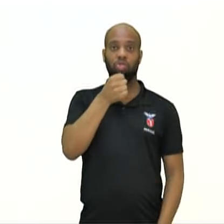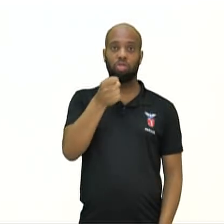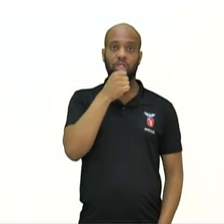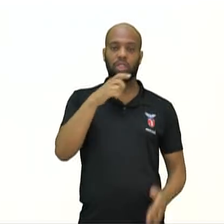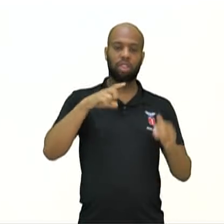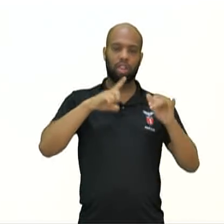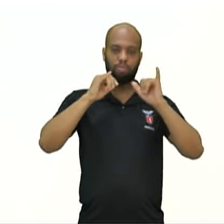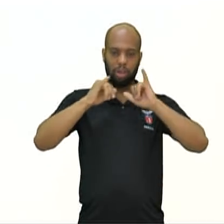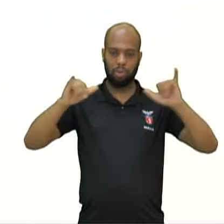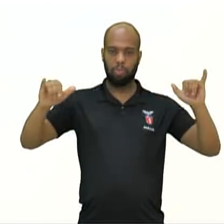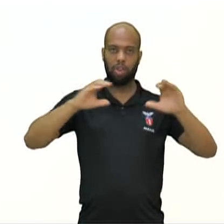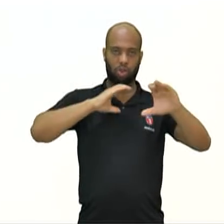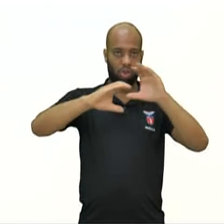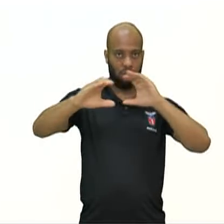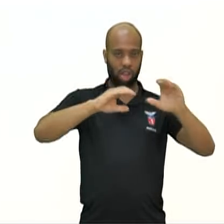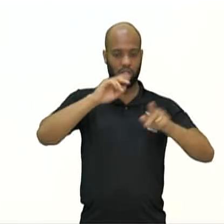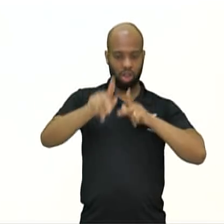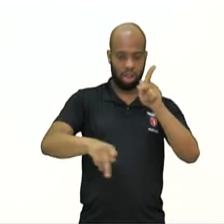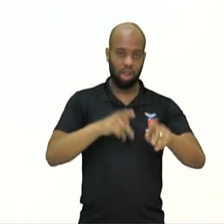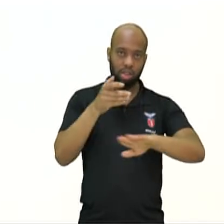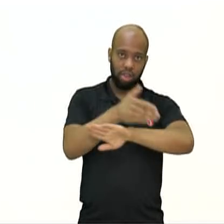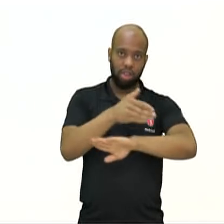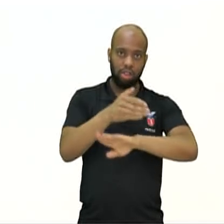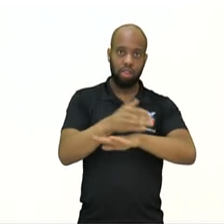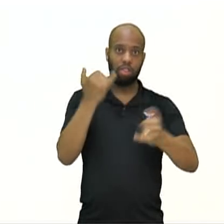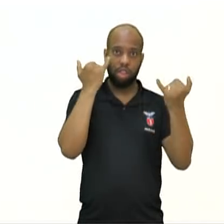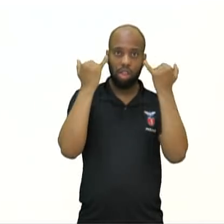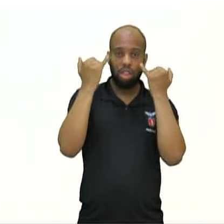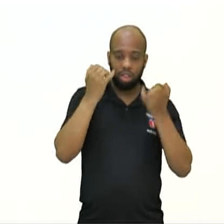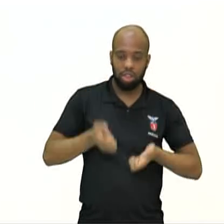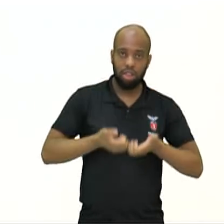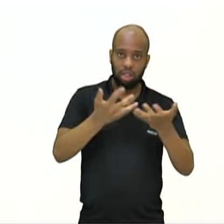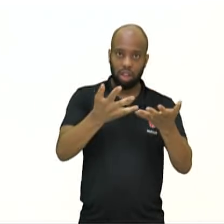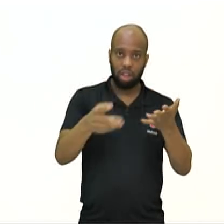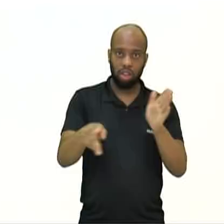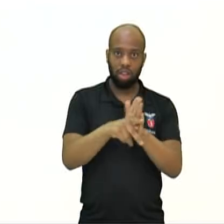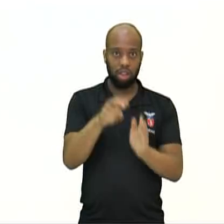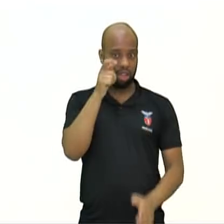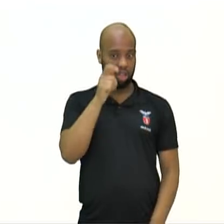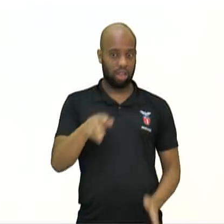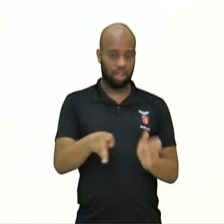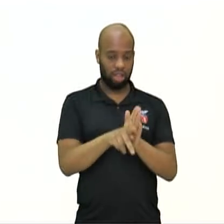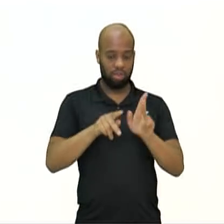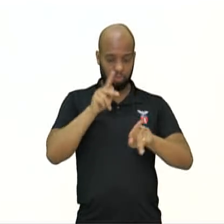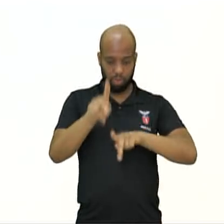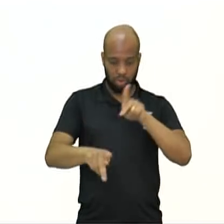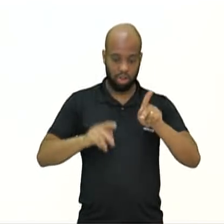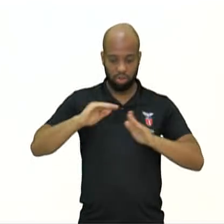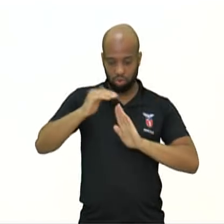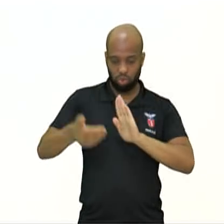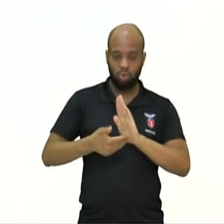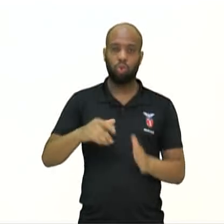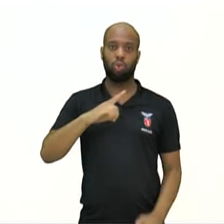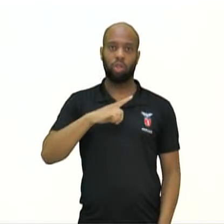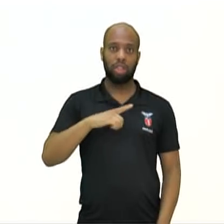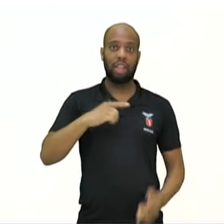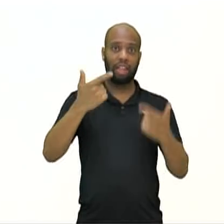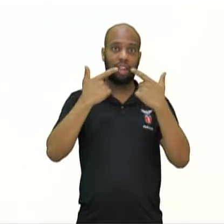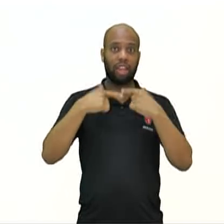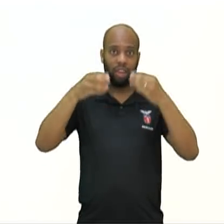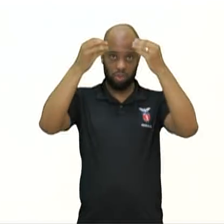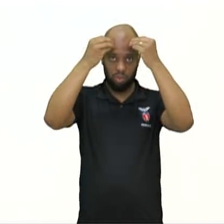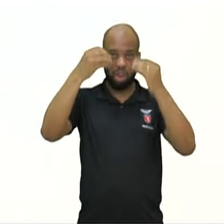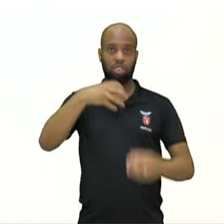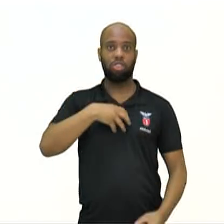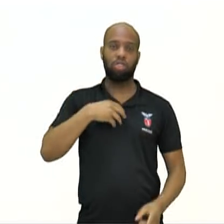de comunicação de massa, informa fatos de interesse público, de todo mundo, né? Cuja linguagem deve